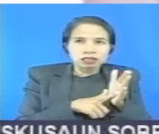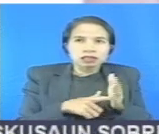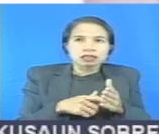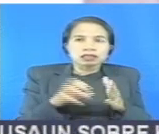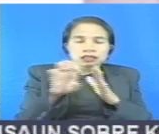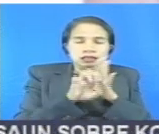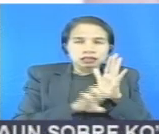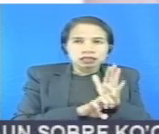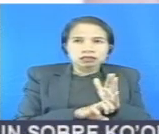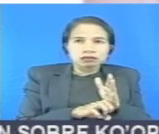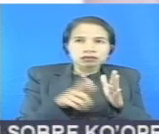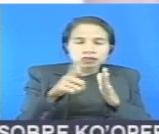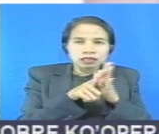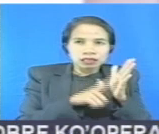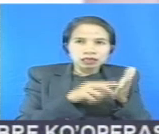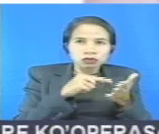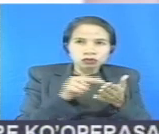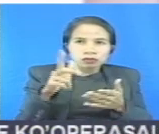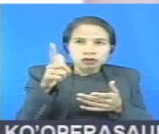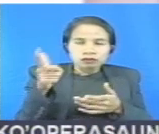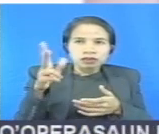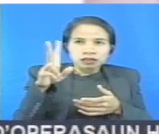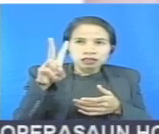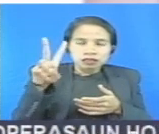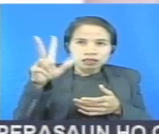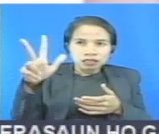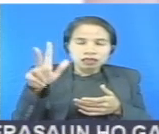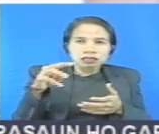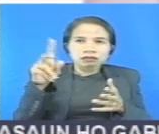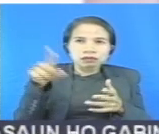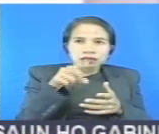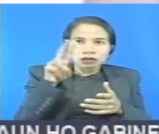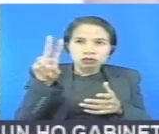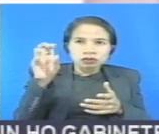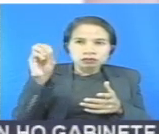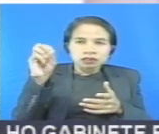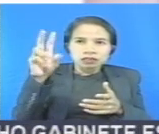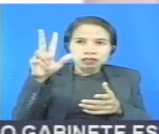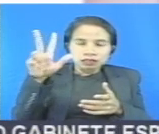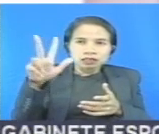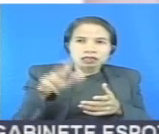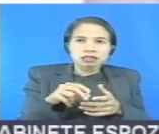Estado. Decreto lei número 23/2011 no diploma ministerial número